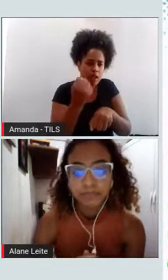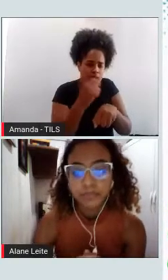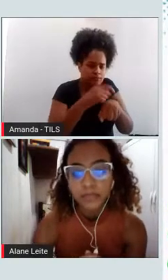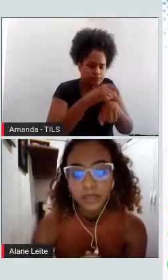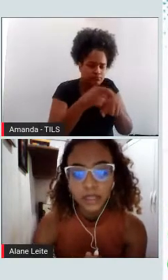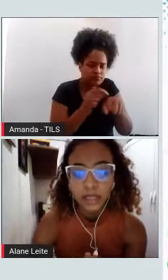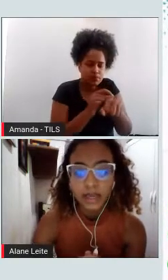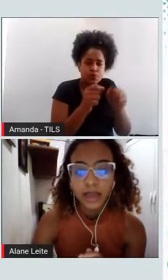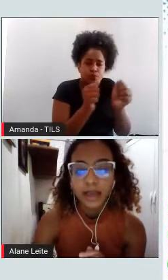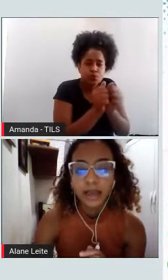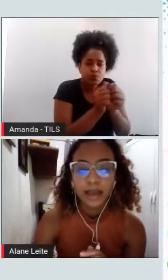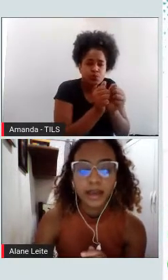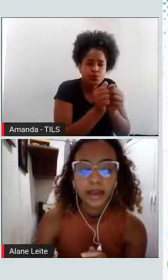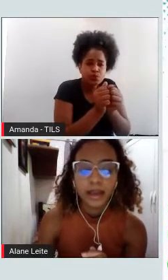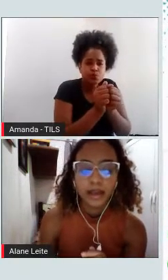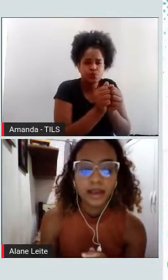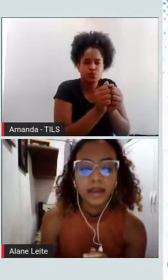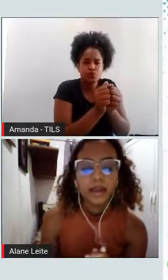verdade.